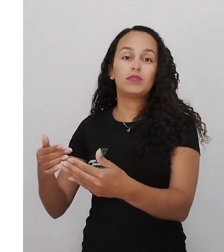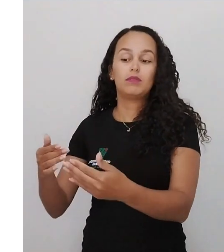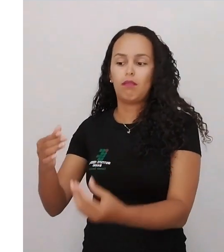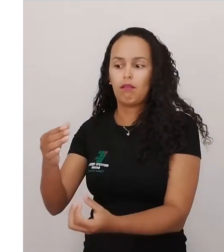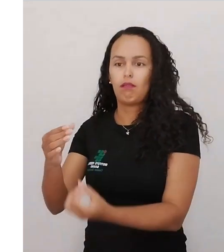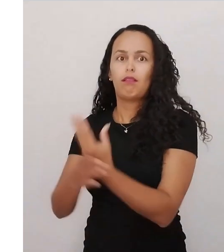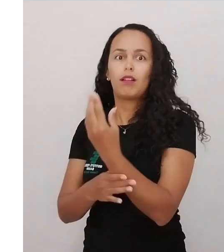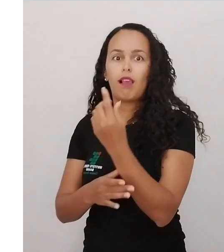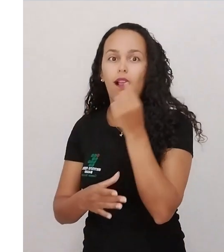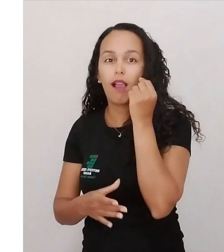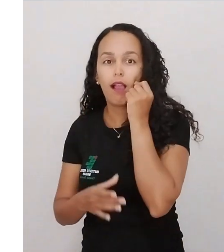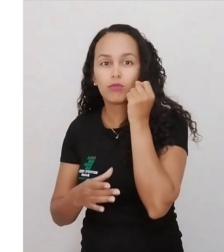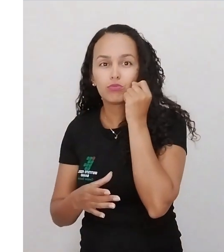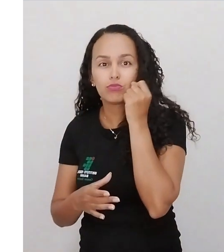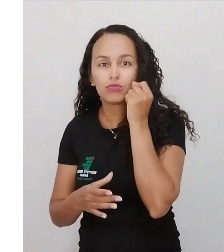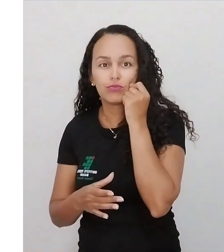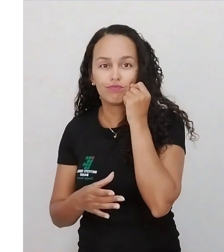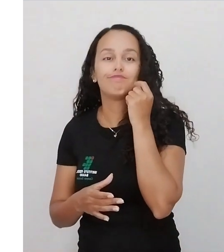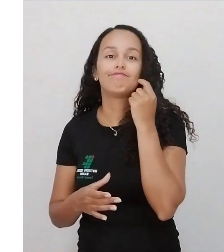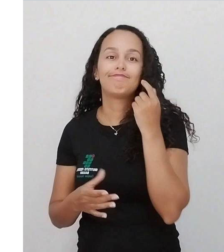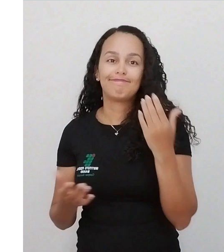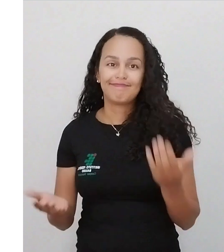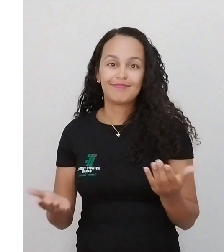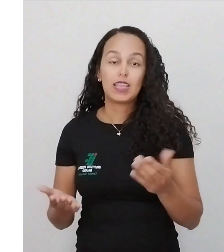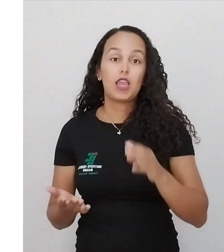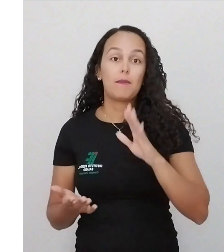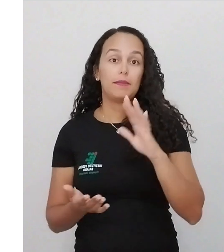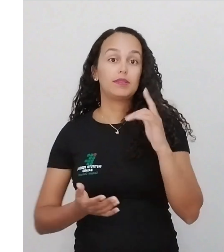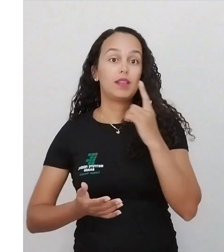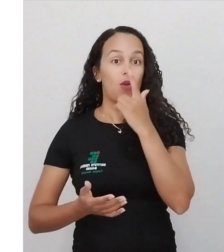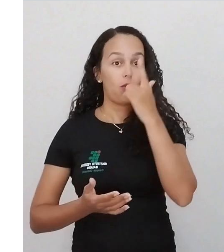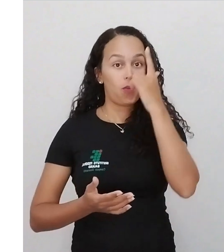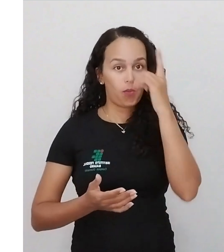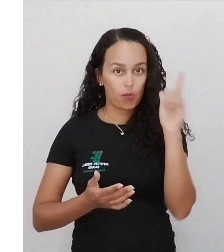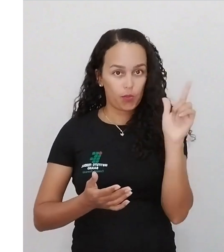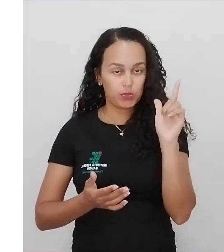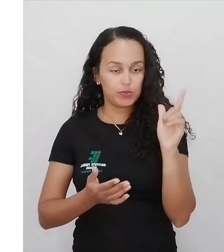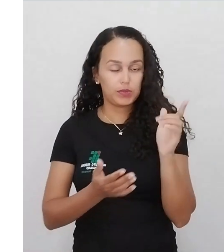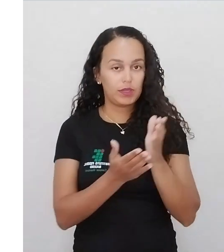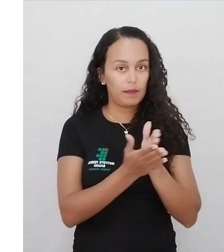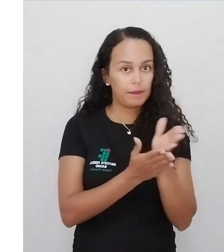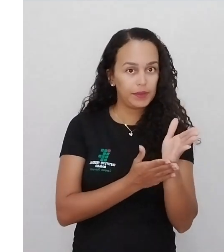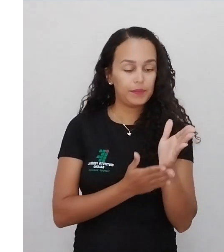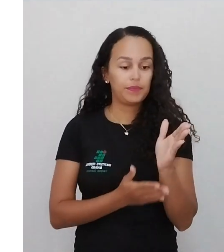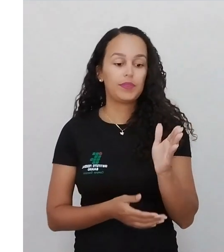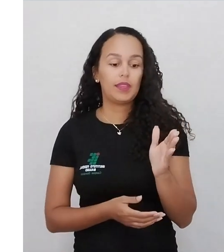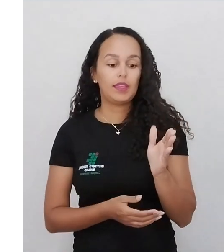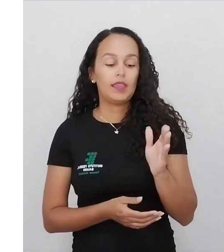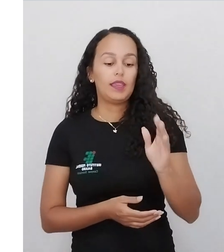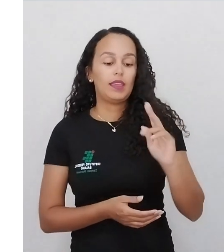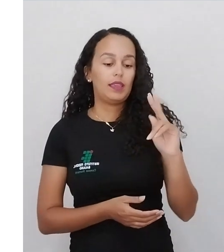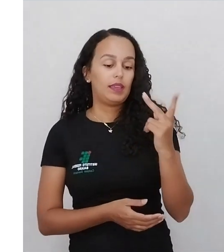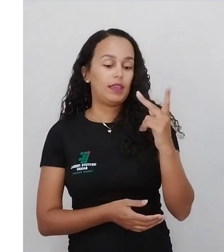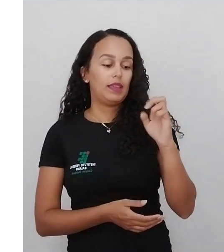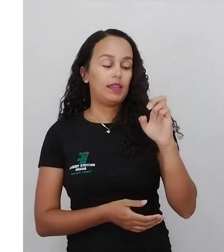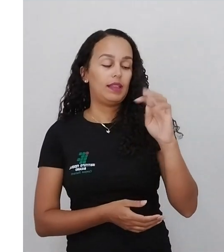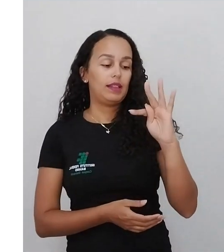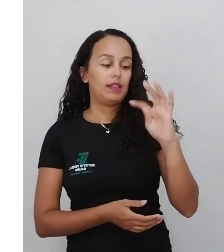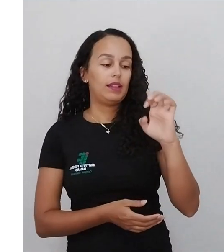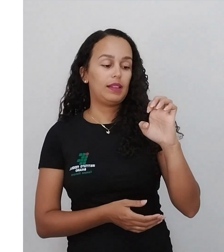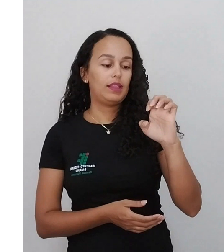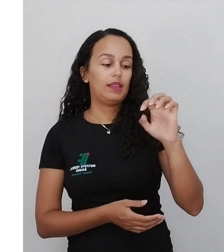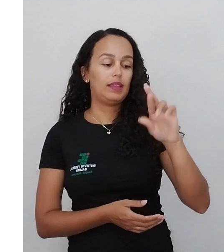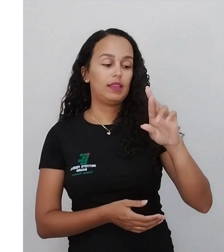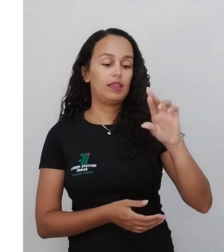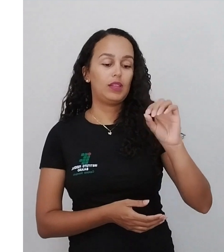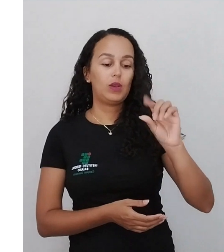formação de ratos. Já a heterogenia, ela falava o seguinte: acontece a geração espontânea, só